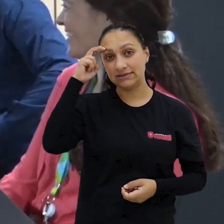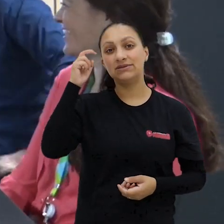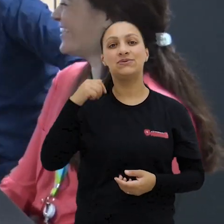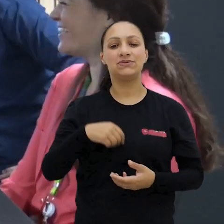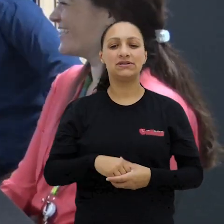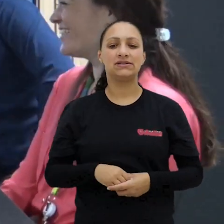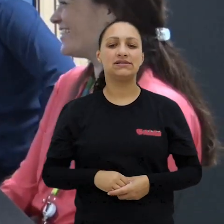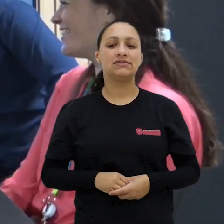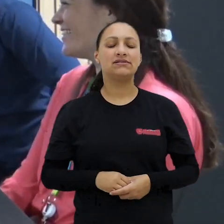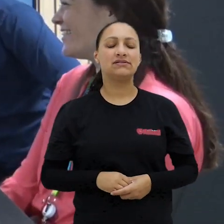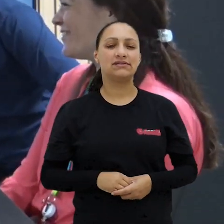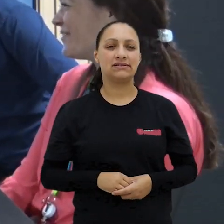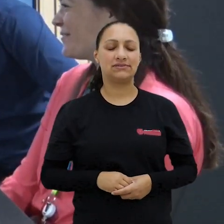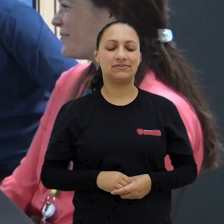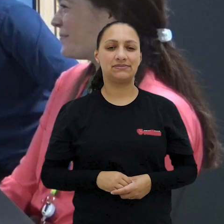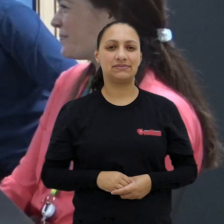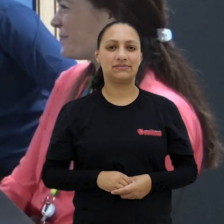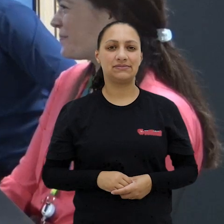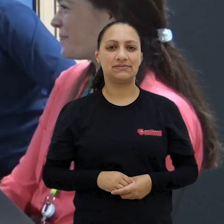todas as maneiras. É um ciclo.